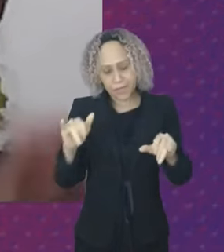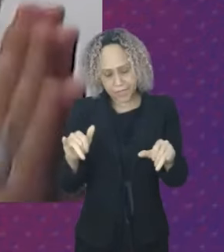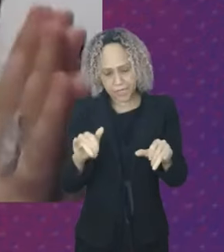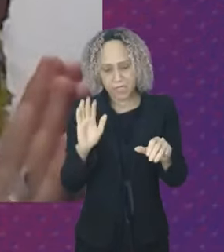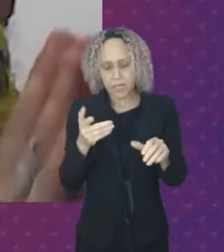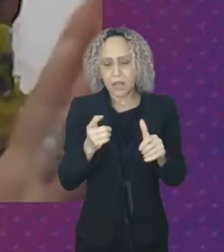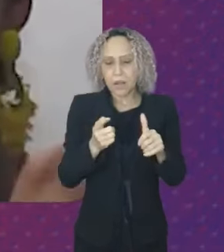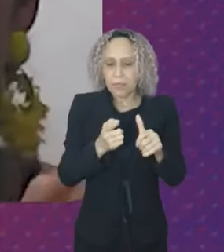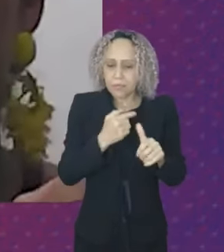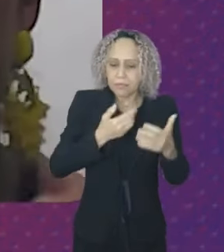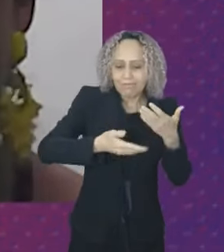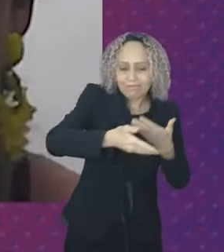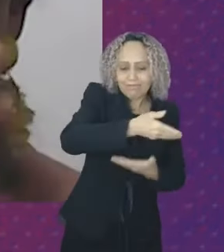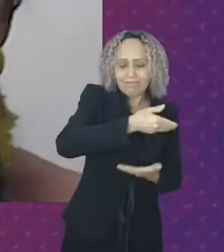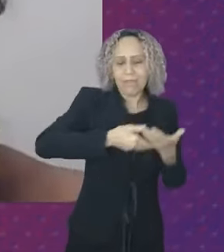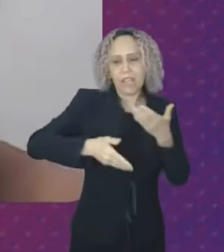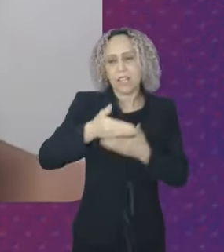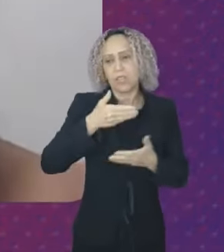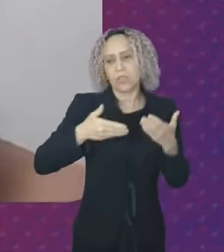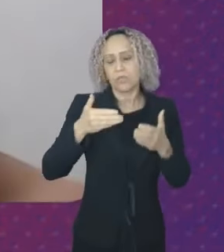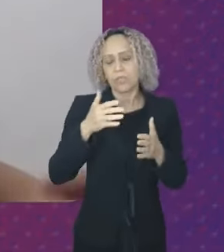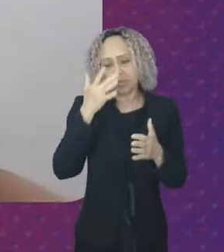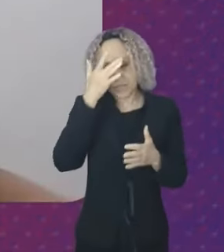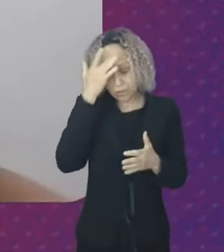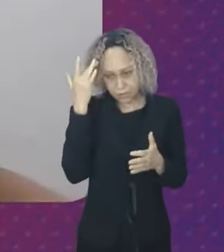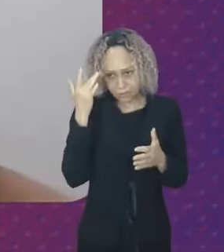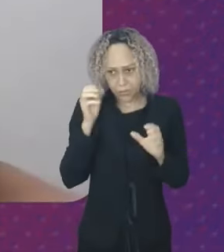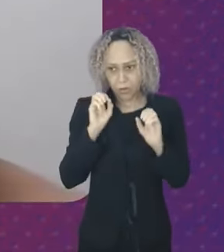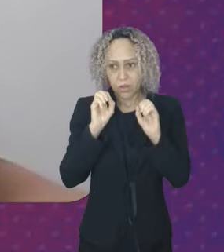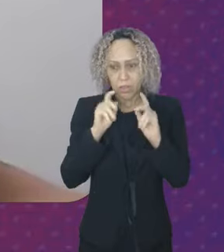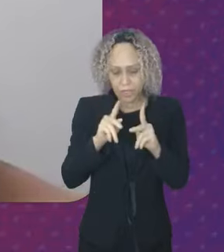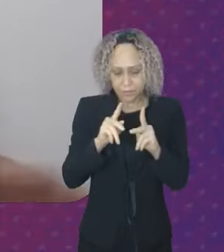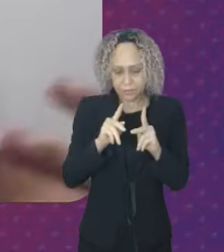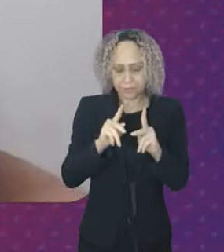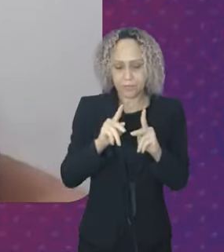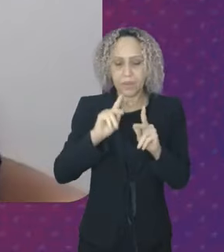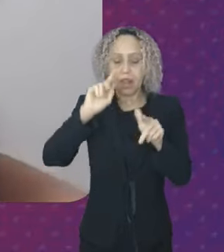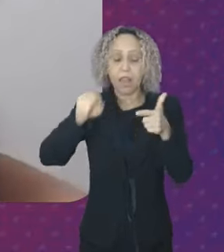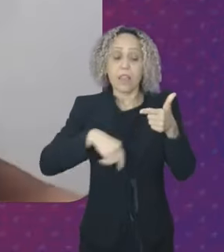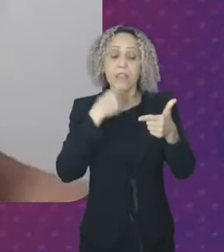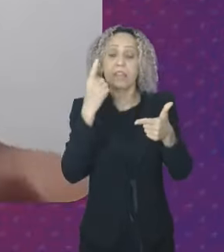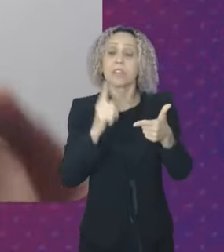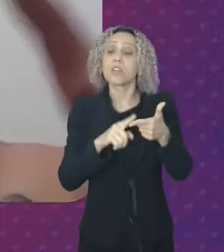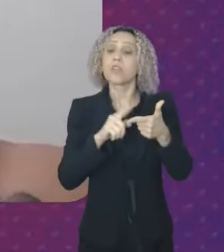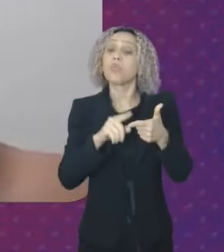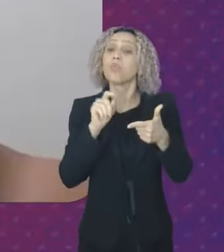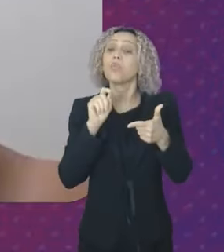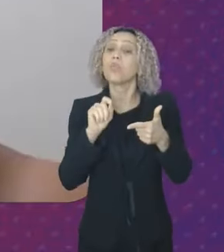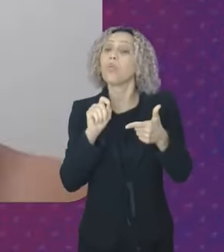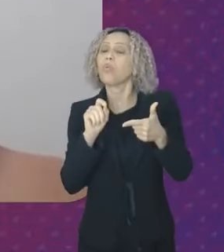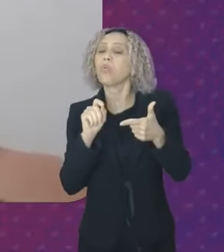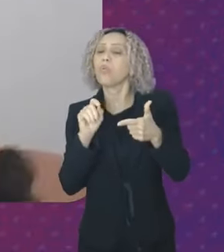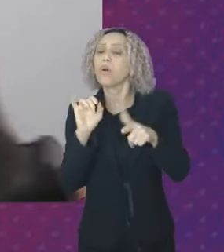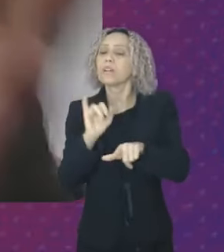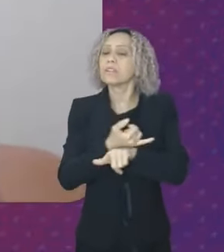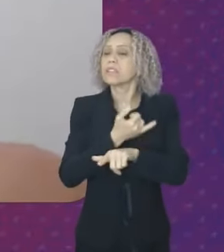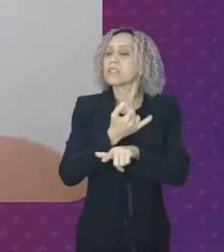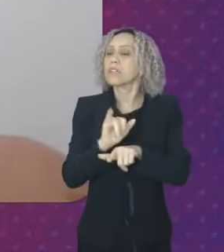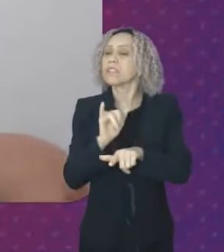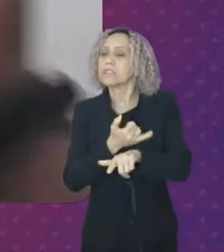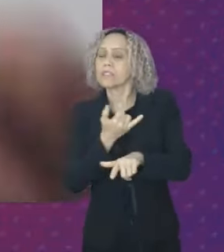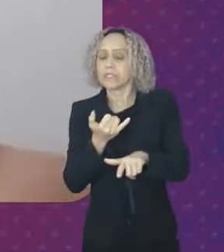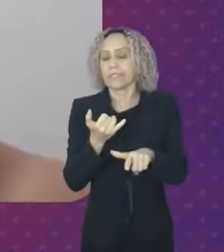pessoas, você vai começar a trabalhar um relacionamento mais forte. Aí a gente trata como um namoro